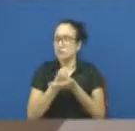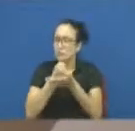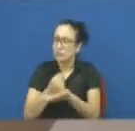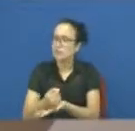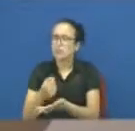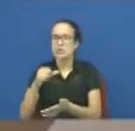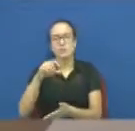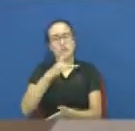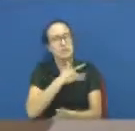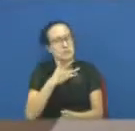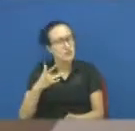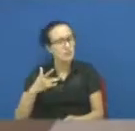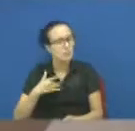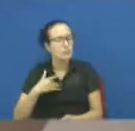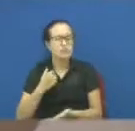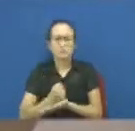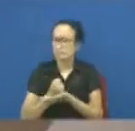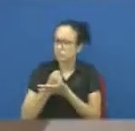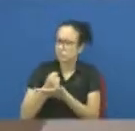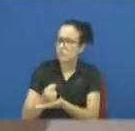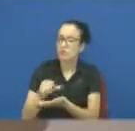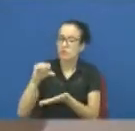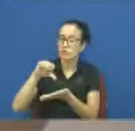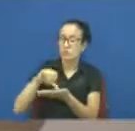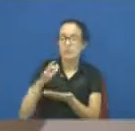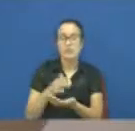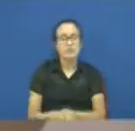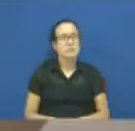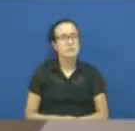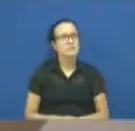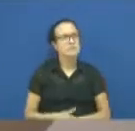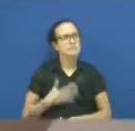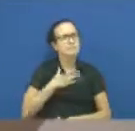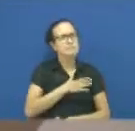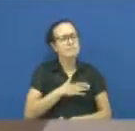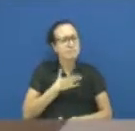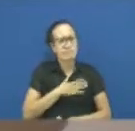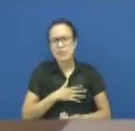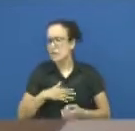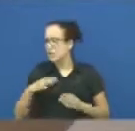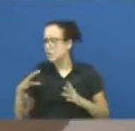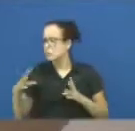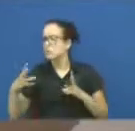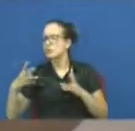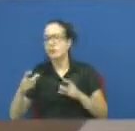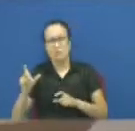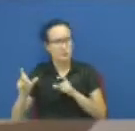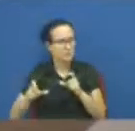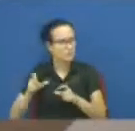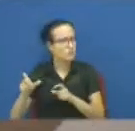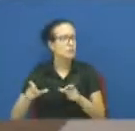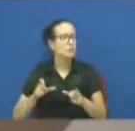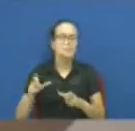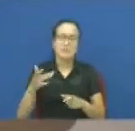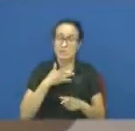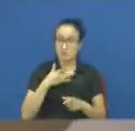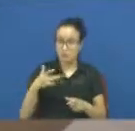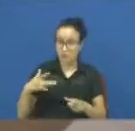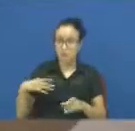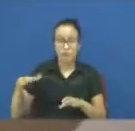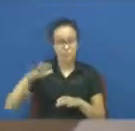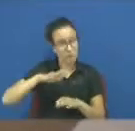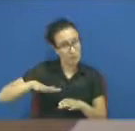de saúde, uma pessoa querida ali dos servidores ali da vigilância sanitária, do pessoal da